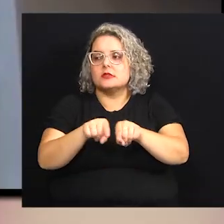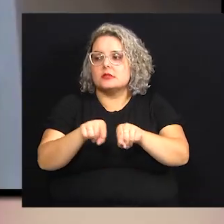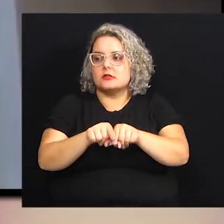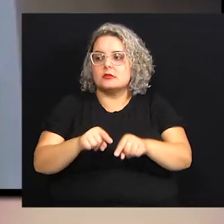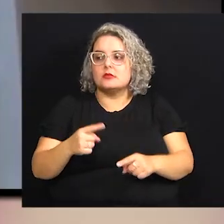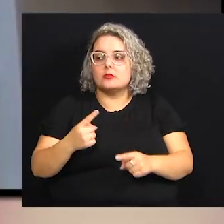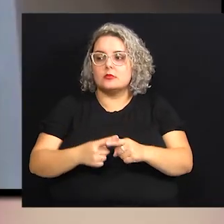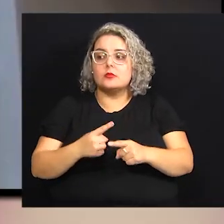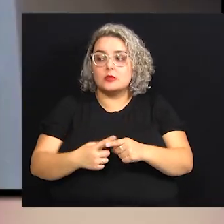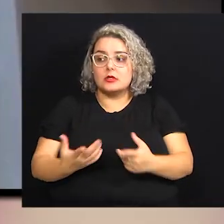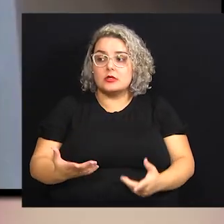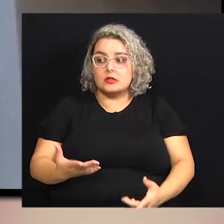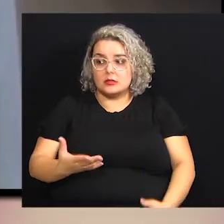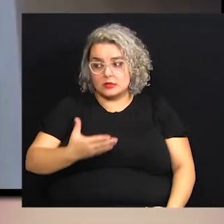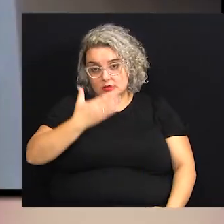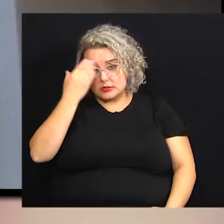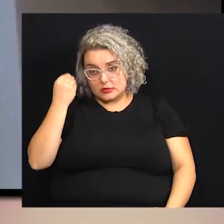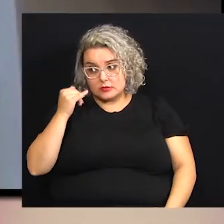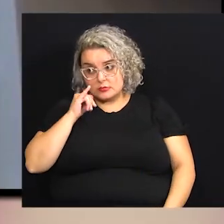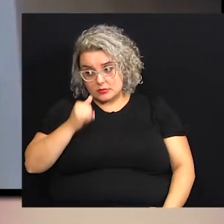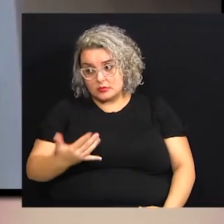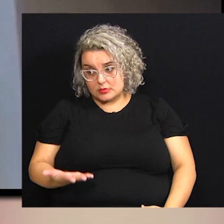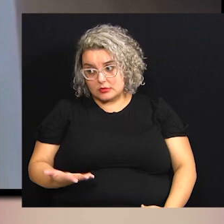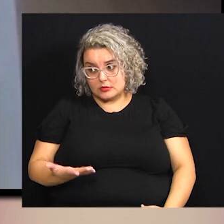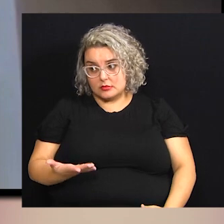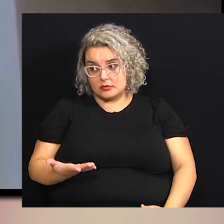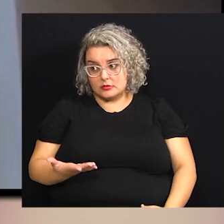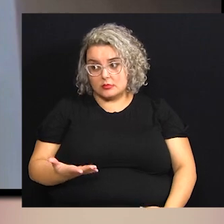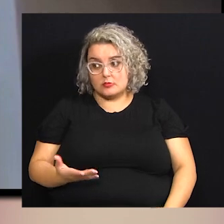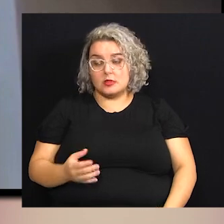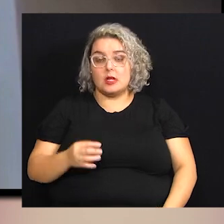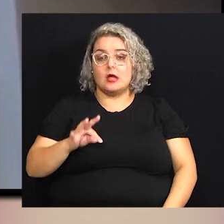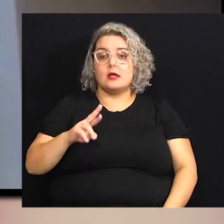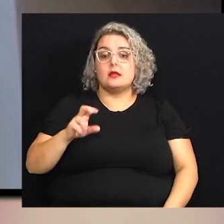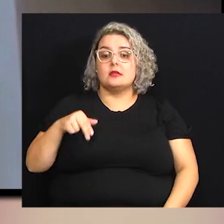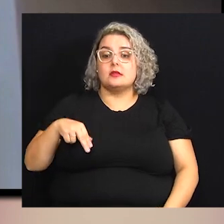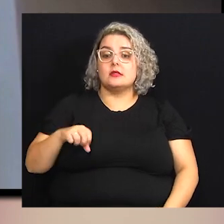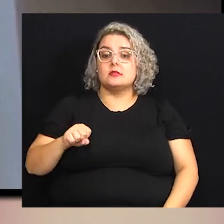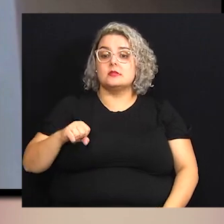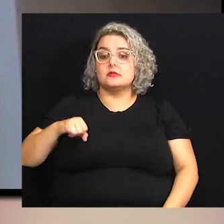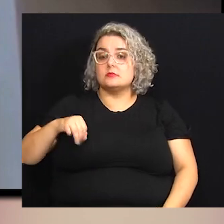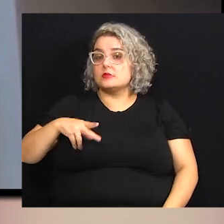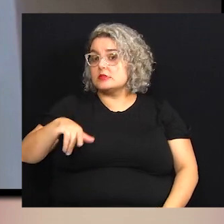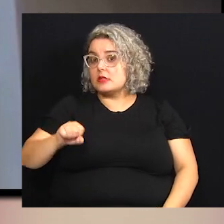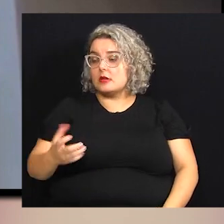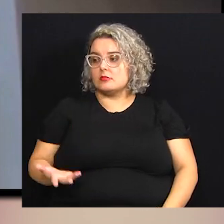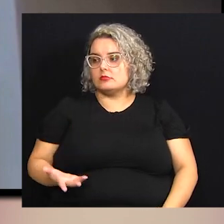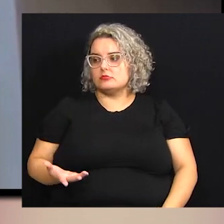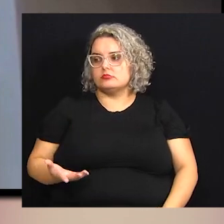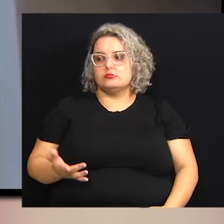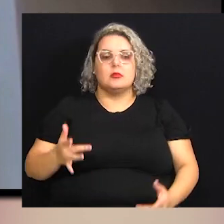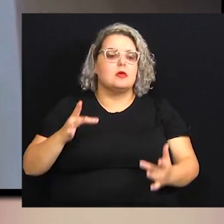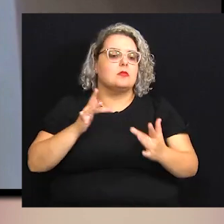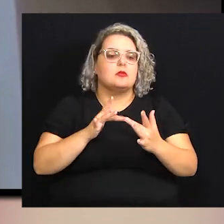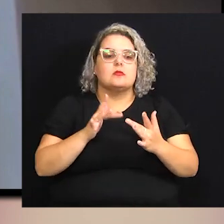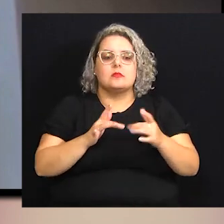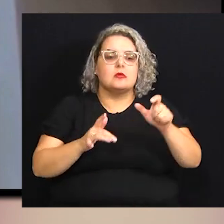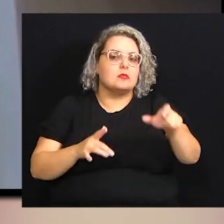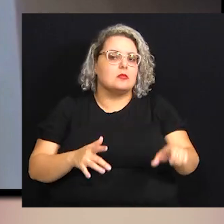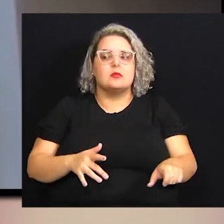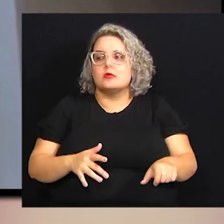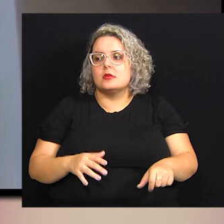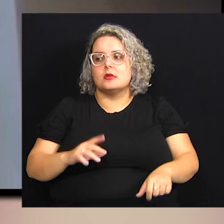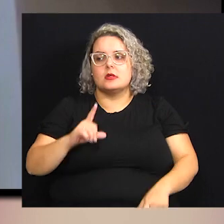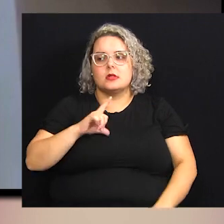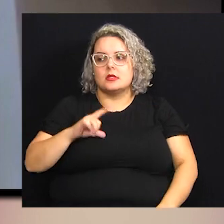também, né? Porque e a gente esqueceu de falar um pouquinho sobre a transmissão, né? O que é importante. Não é eu vou ter contato com